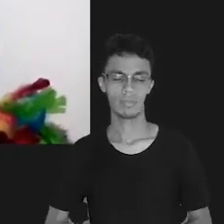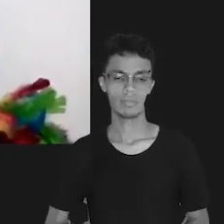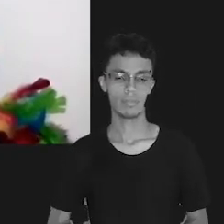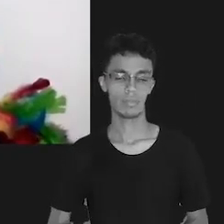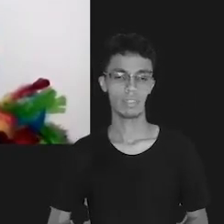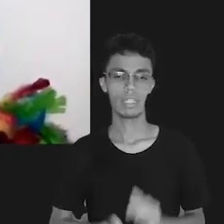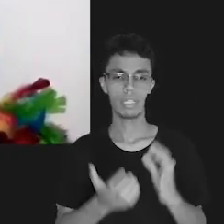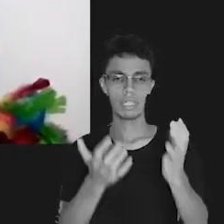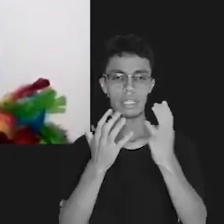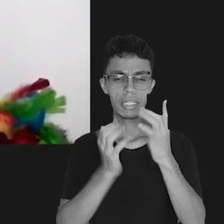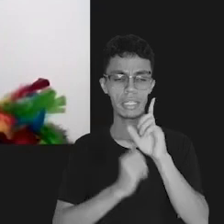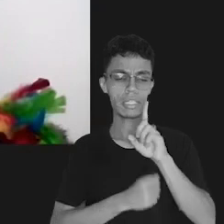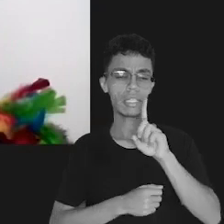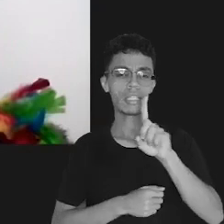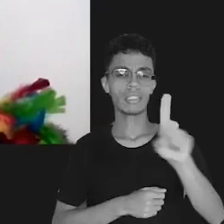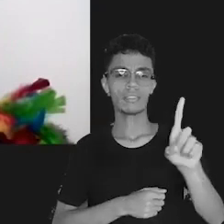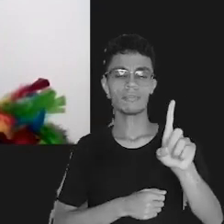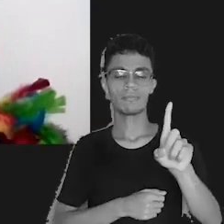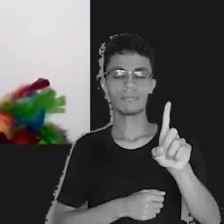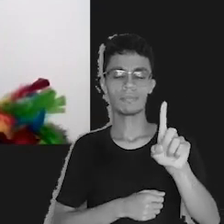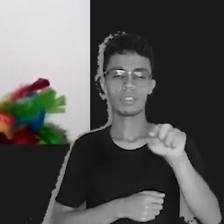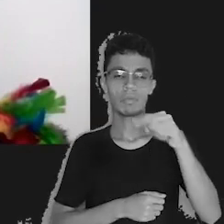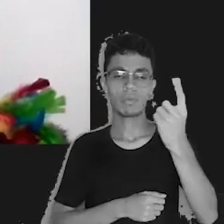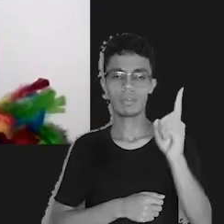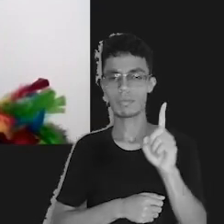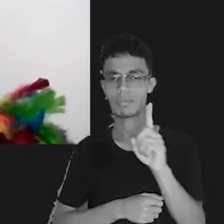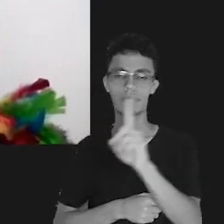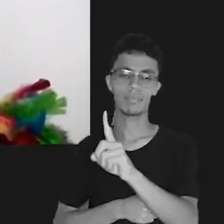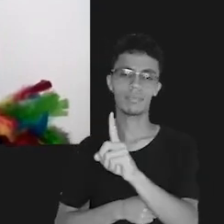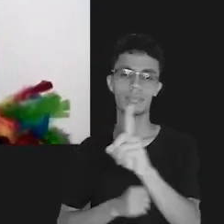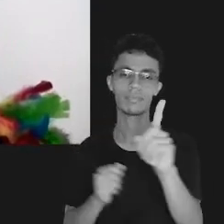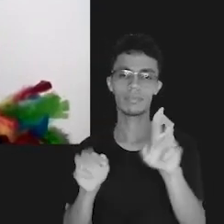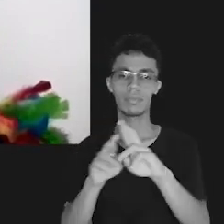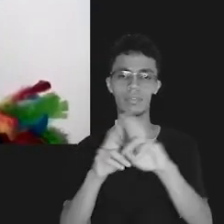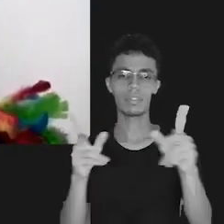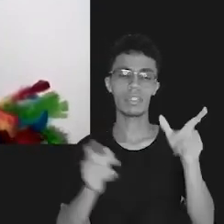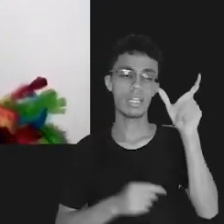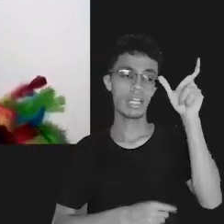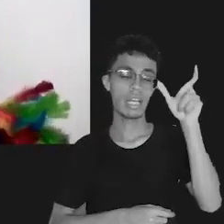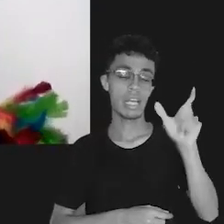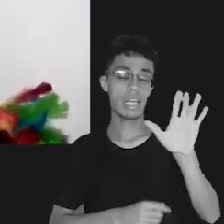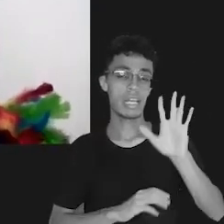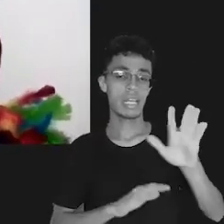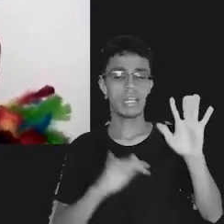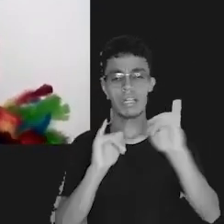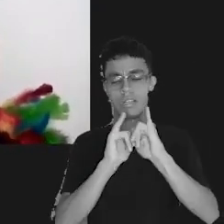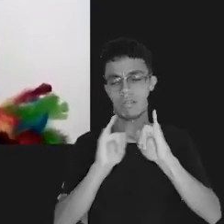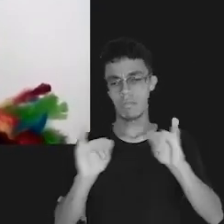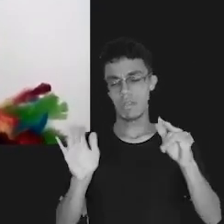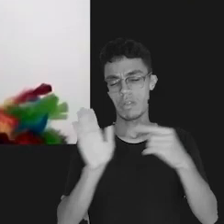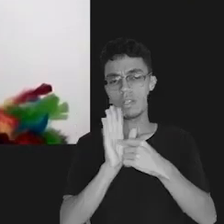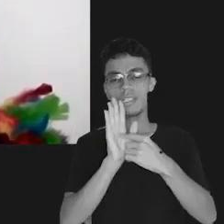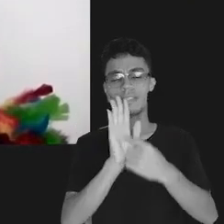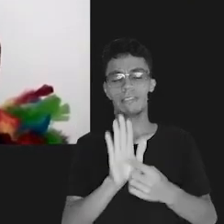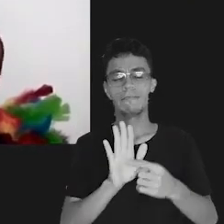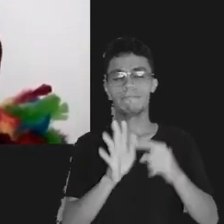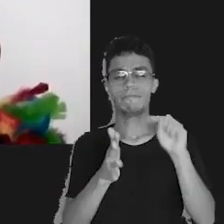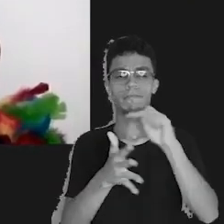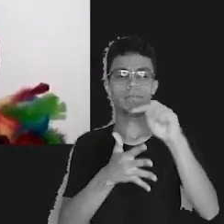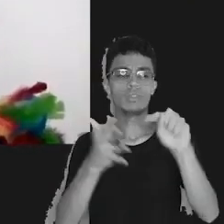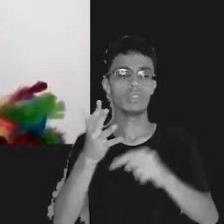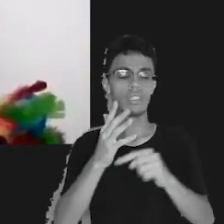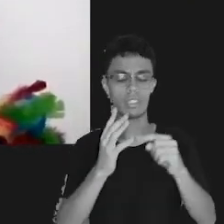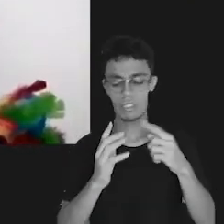para um lado e acabar no outro, ela traz a percepção, ou melhor, a partir de tipos